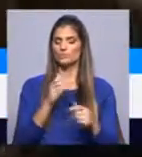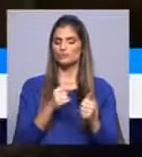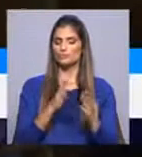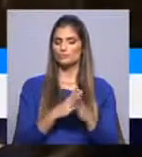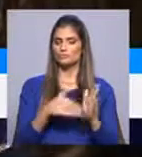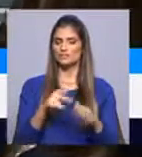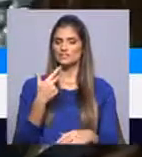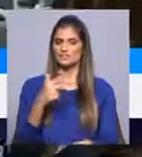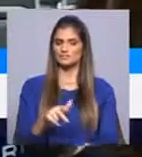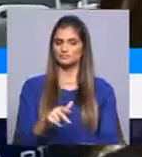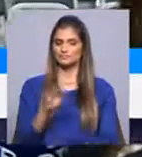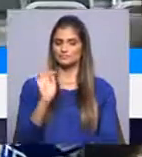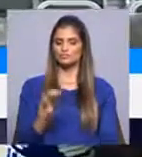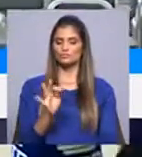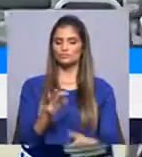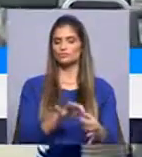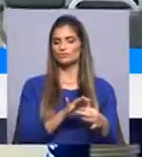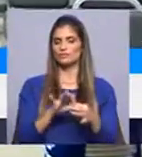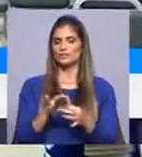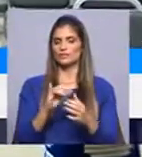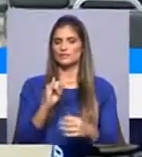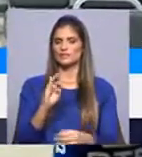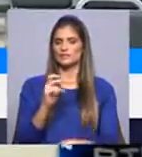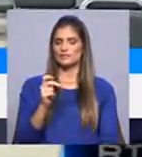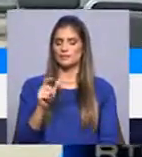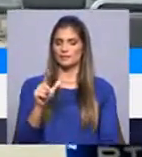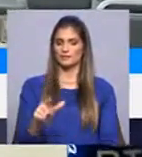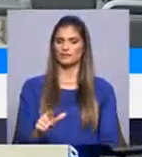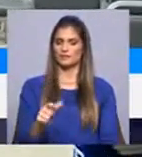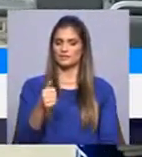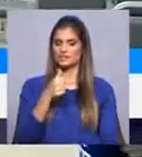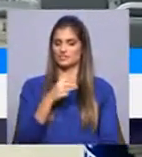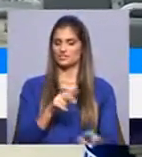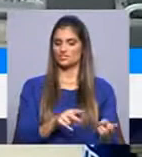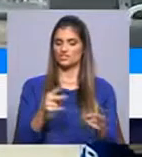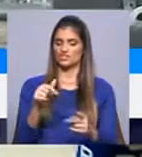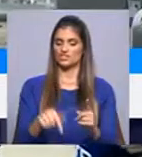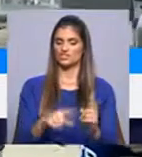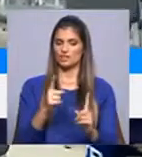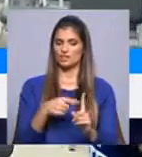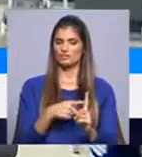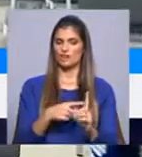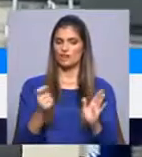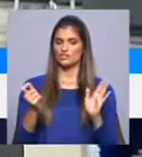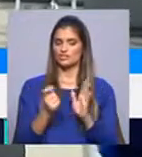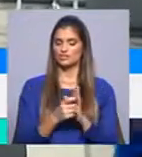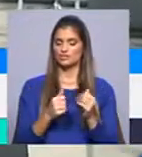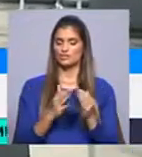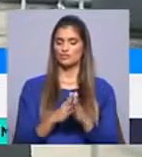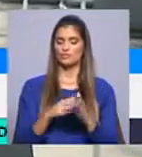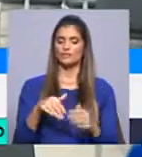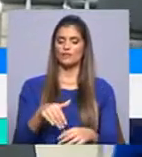100 sindicatos, federações, uniões, no fundo, Isabel, para delinear a estratégia deste ano, a agenda e de tudo o que vai